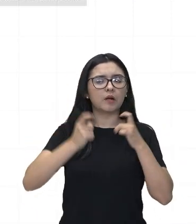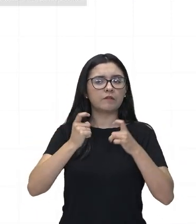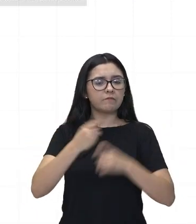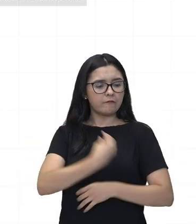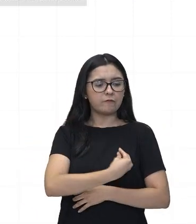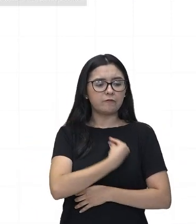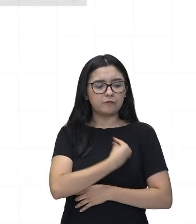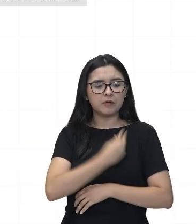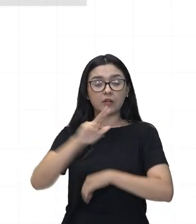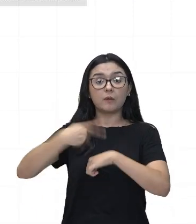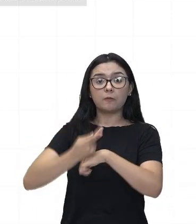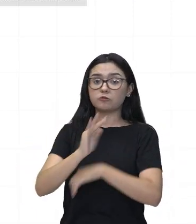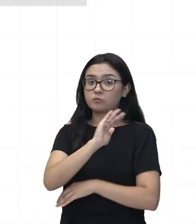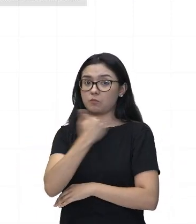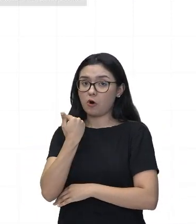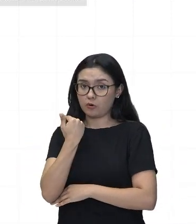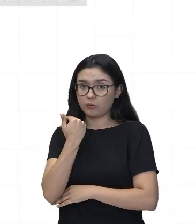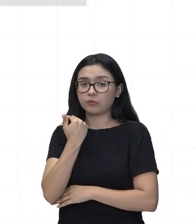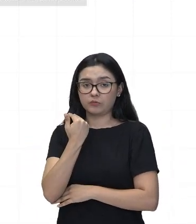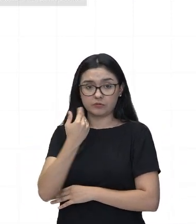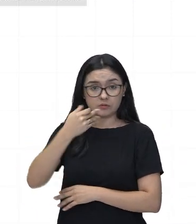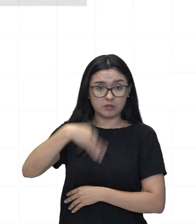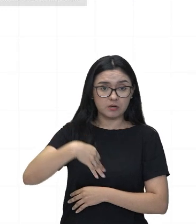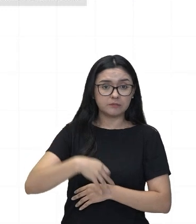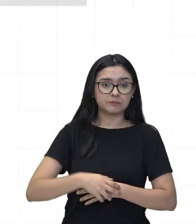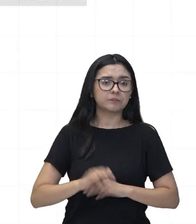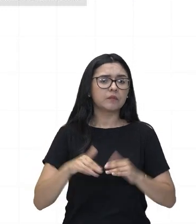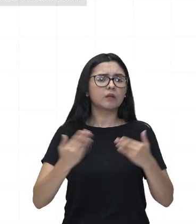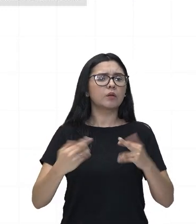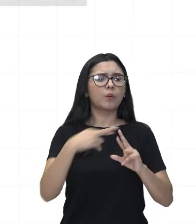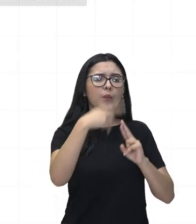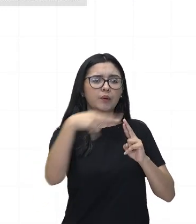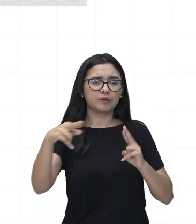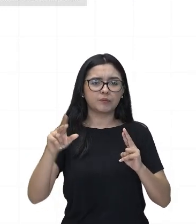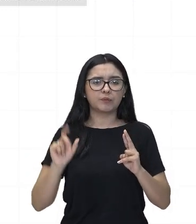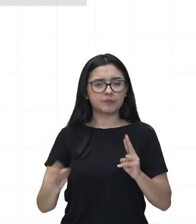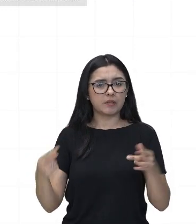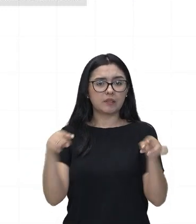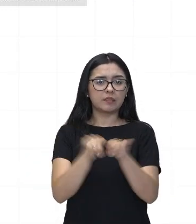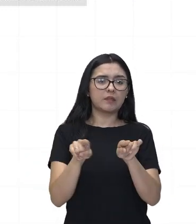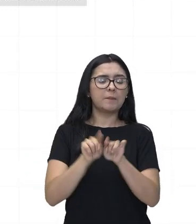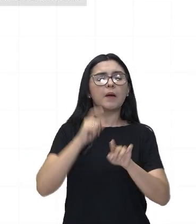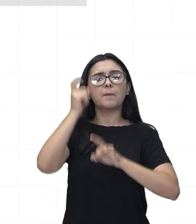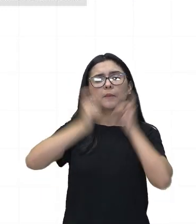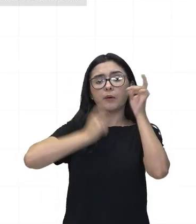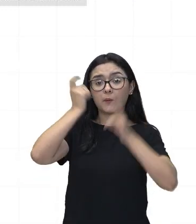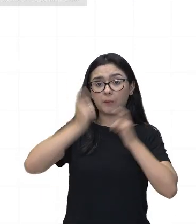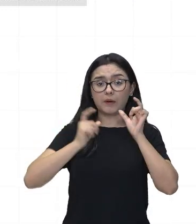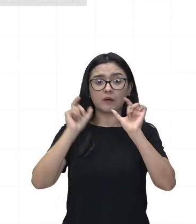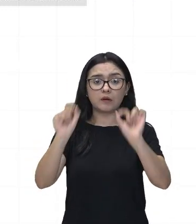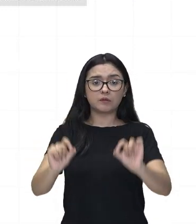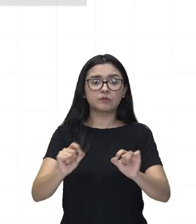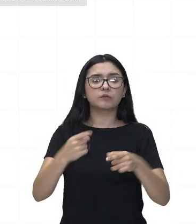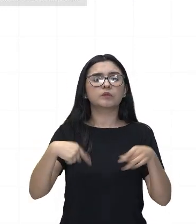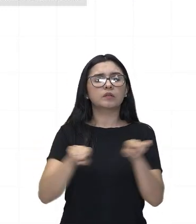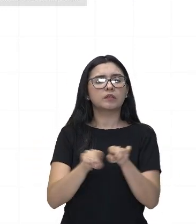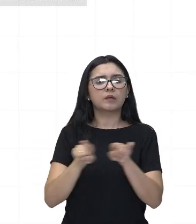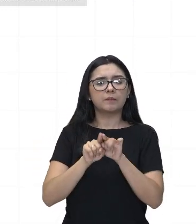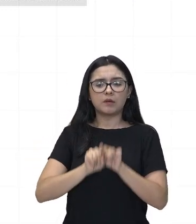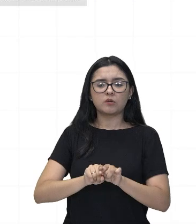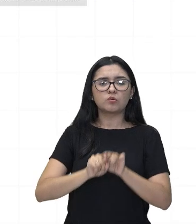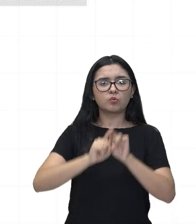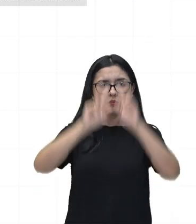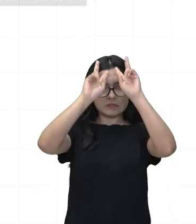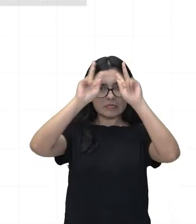uma preocupação transcendente, as religiões também se preocupam com o imanente do ser